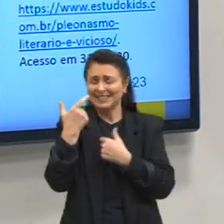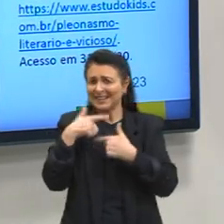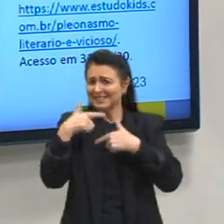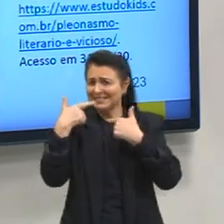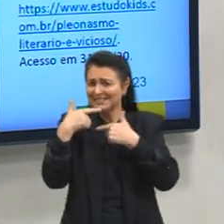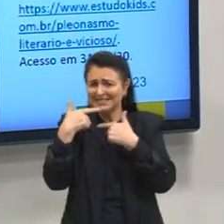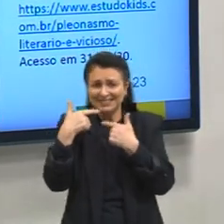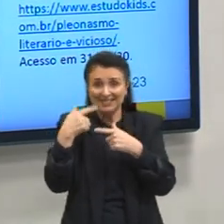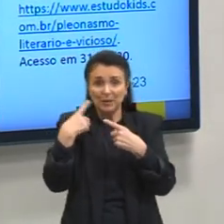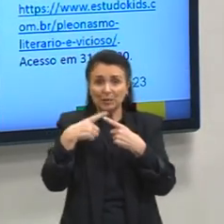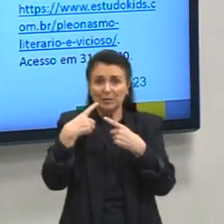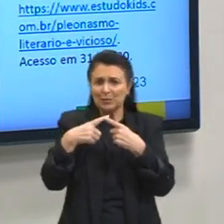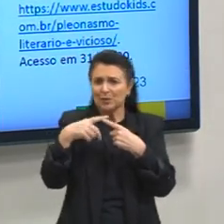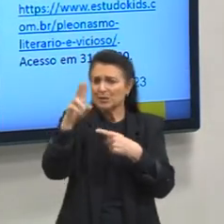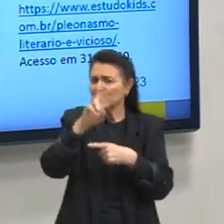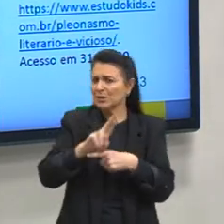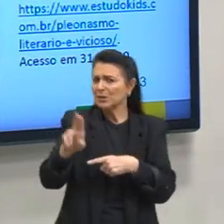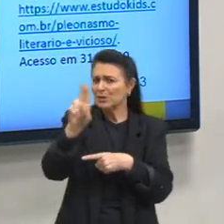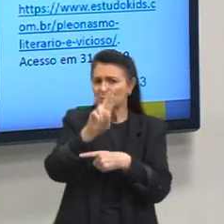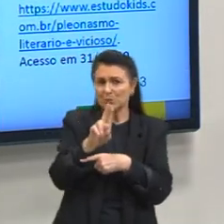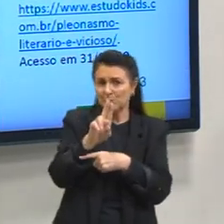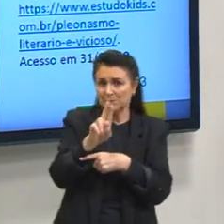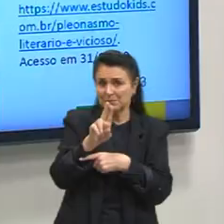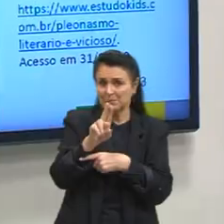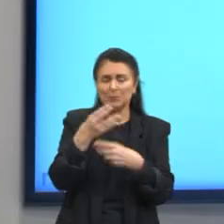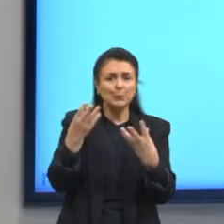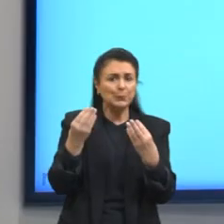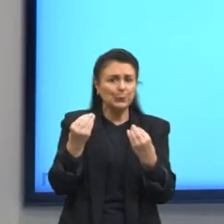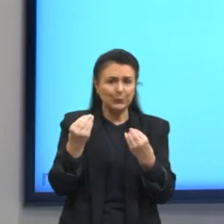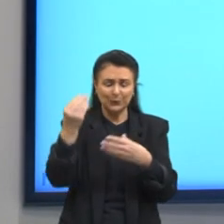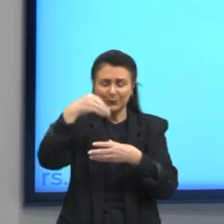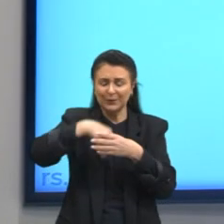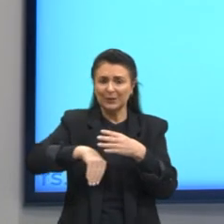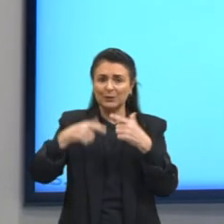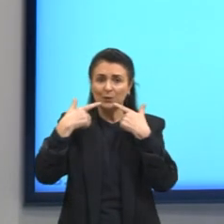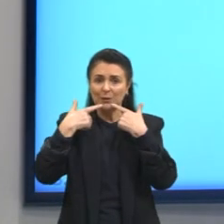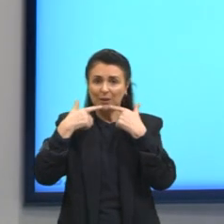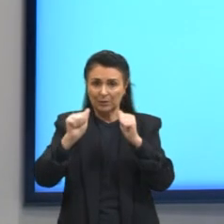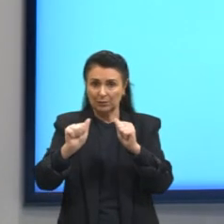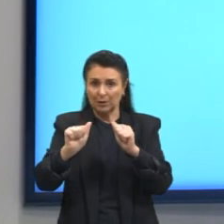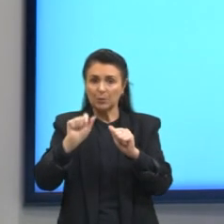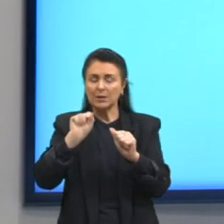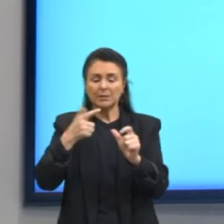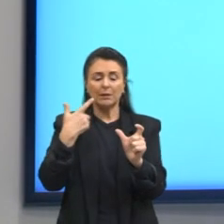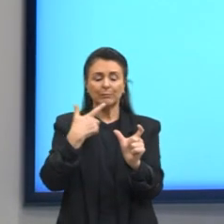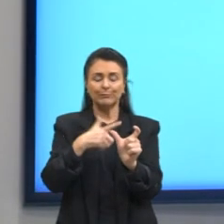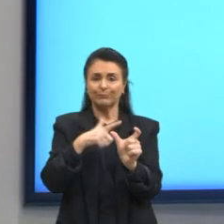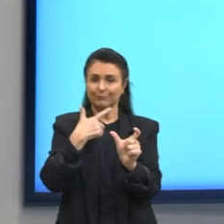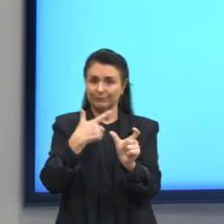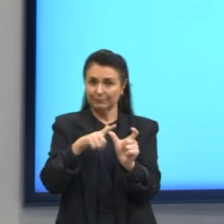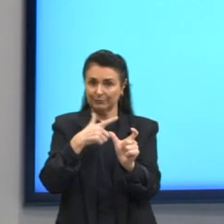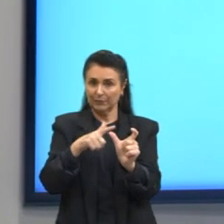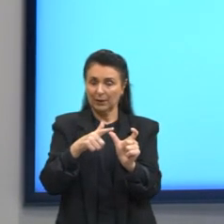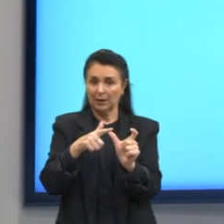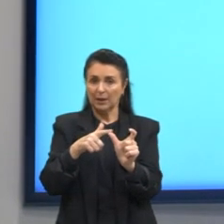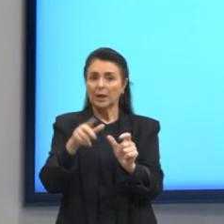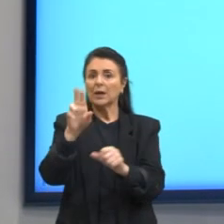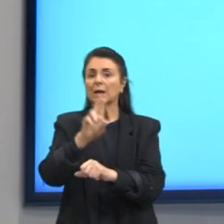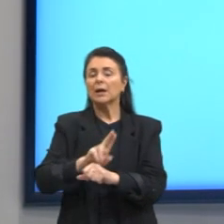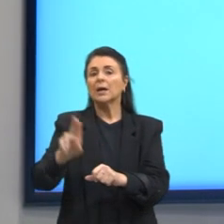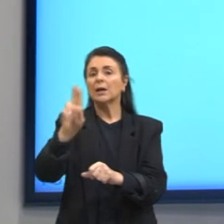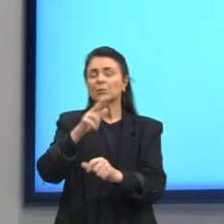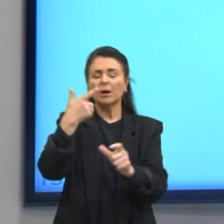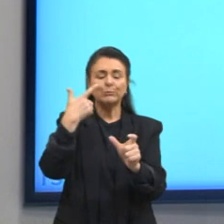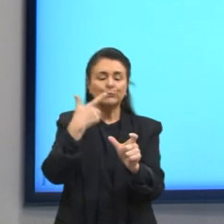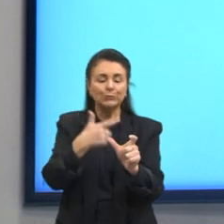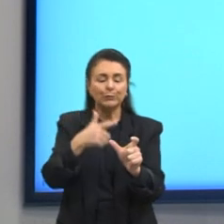aí usos muito específicos da nossa língua que que vai ser esse pleonasmo ele é um recurso linguístico que utiliza